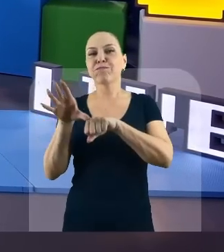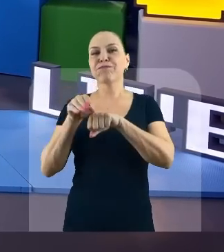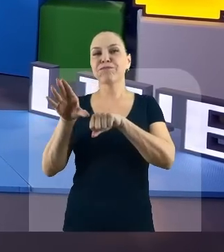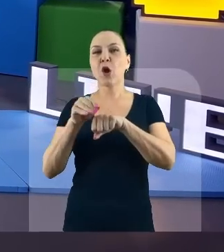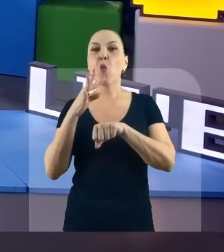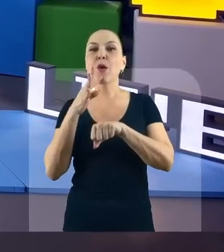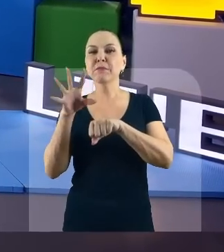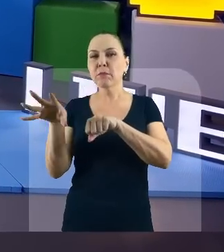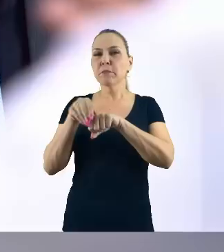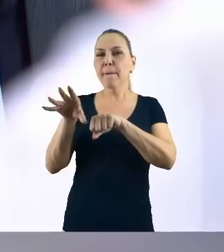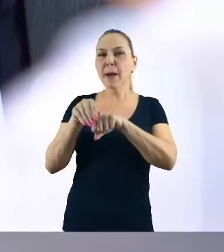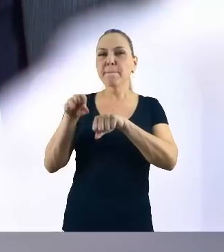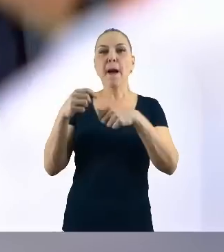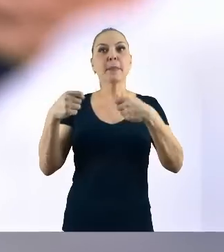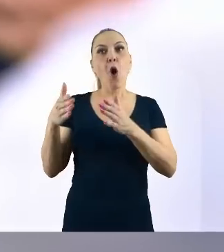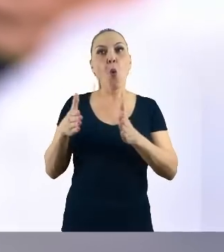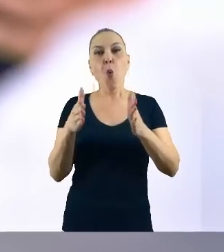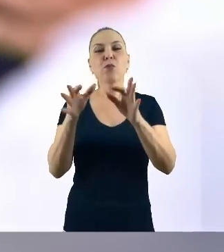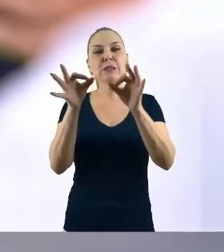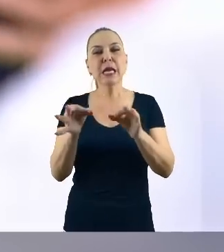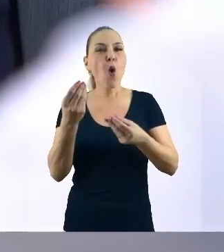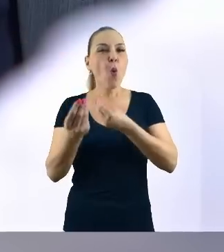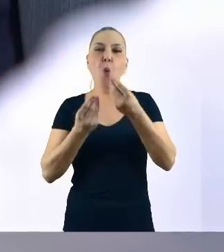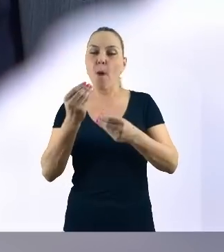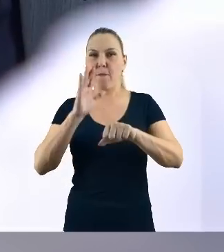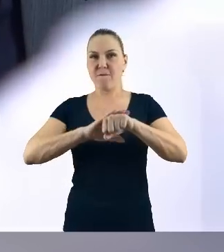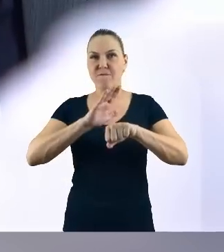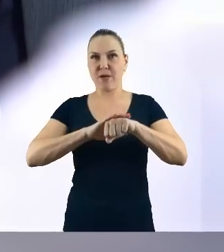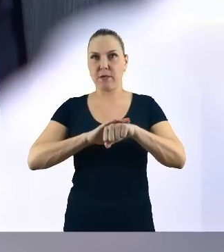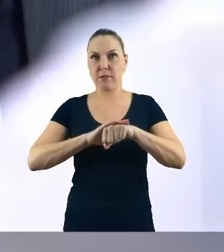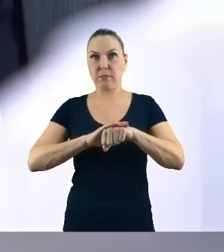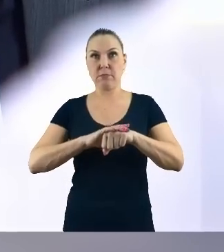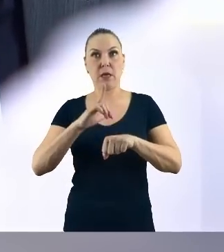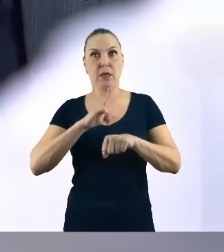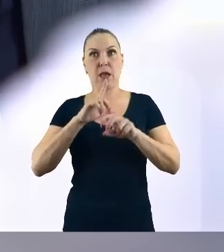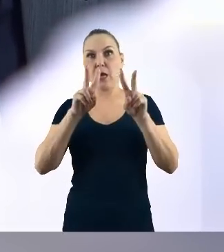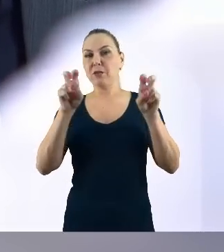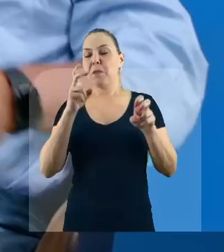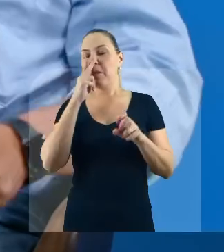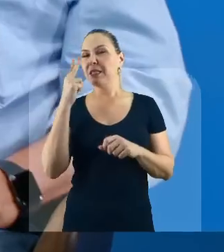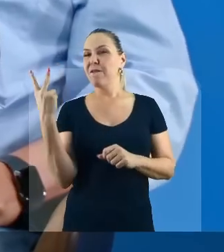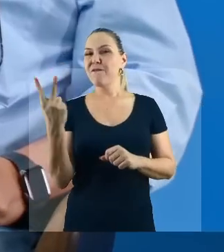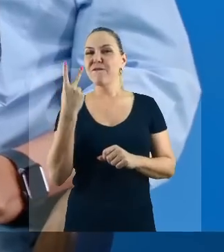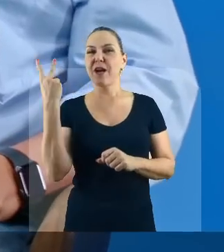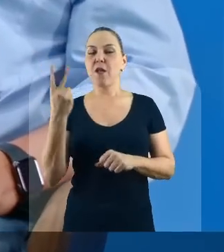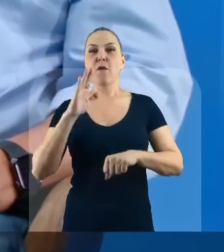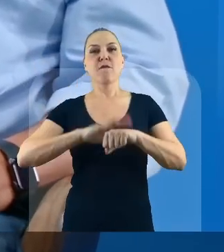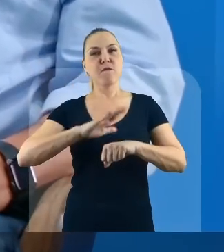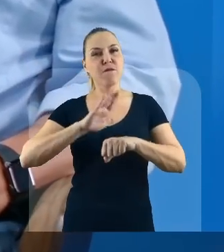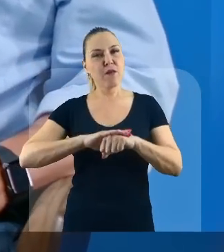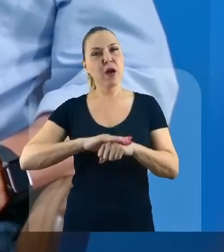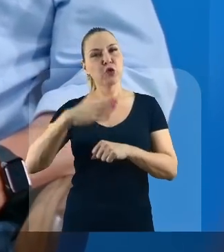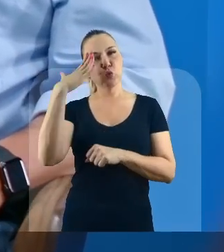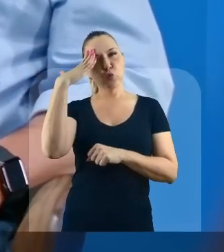precisa ter um rumo correto. E aí vem essa questão dos valores que a gente fala. Se